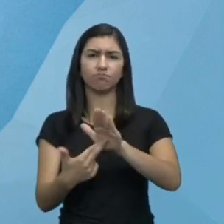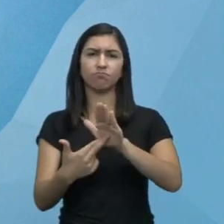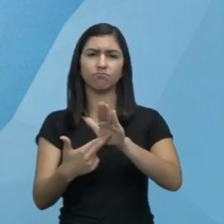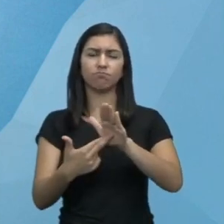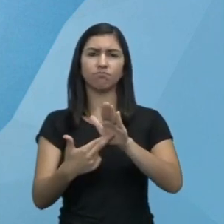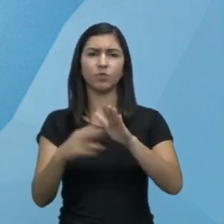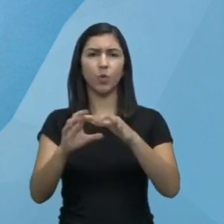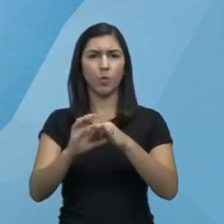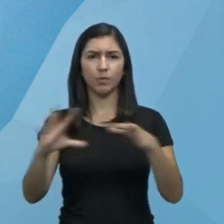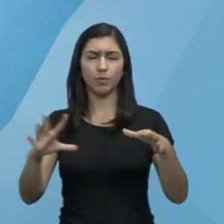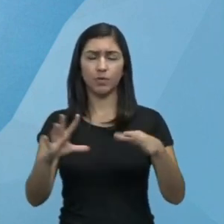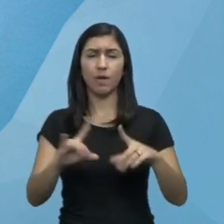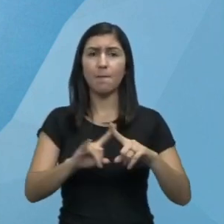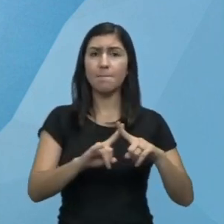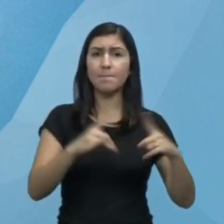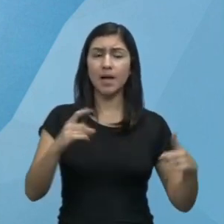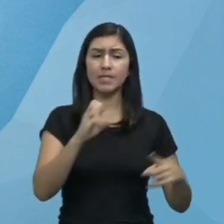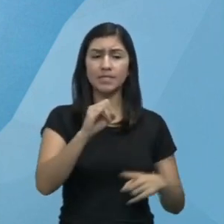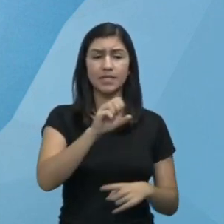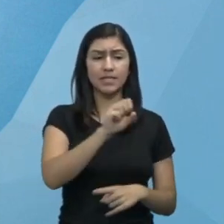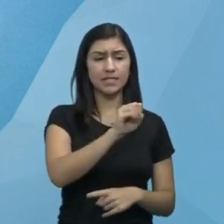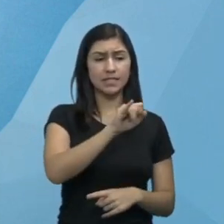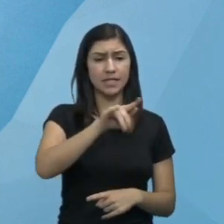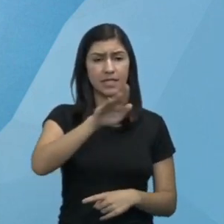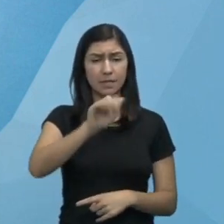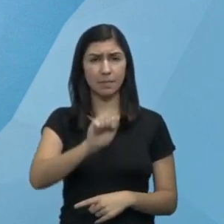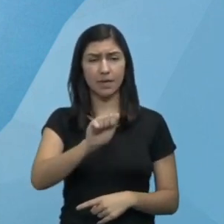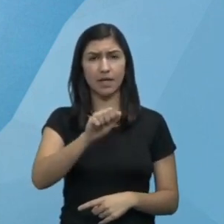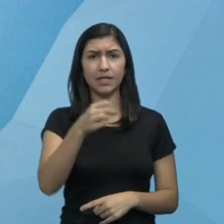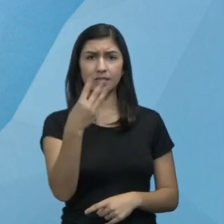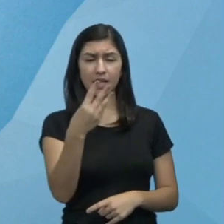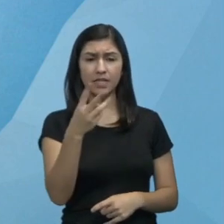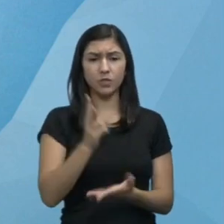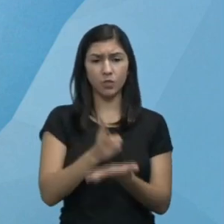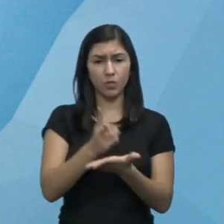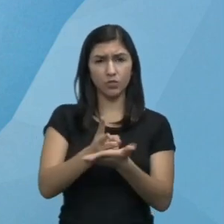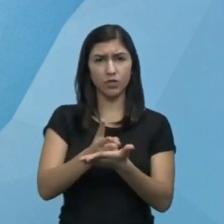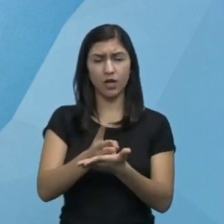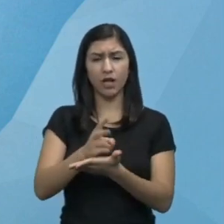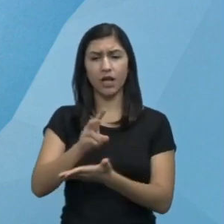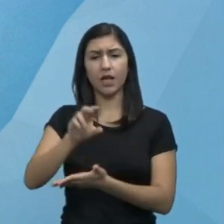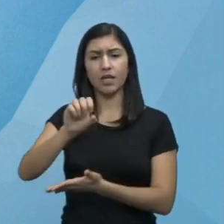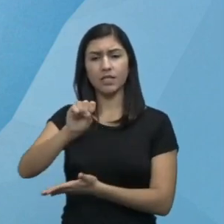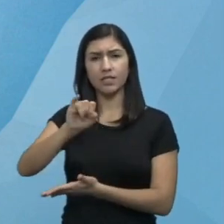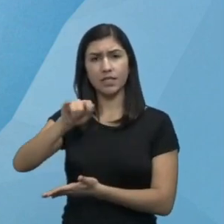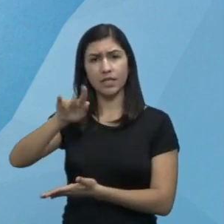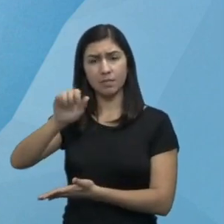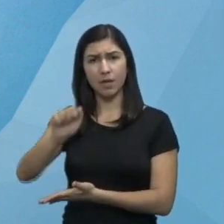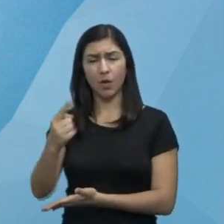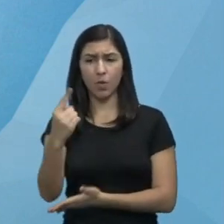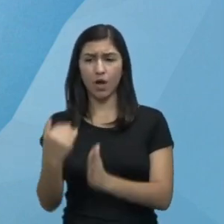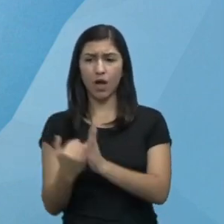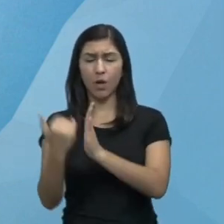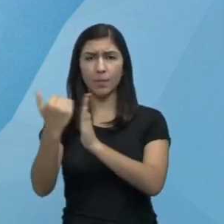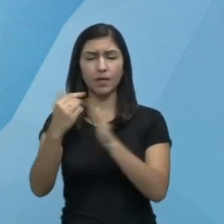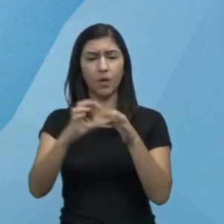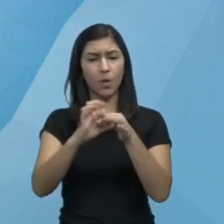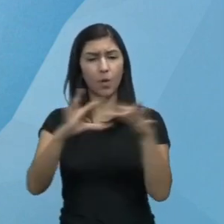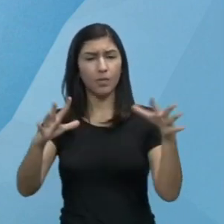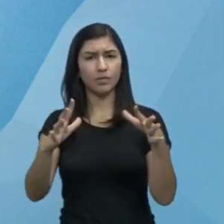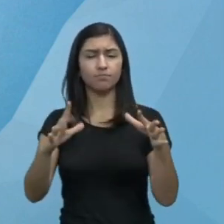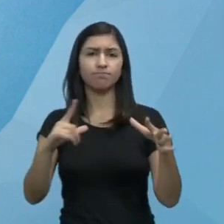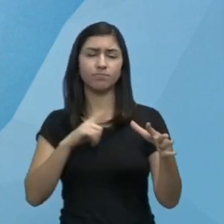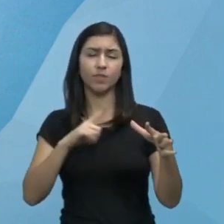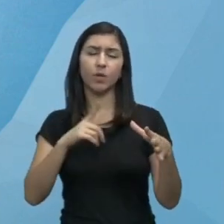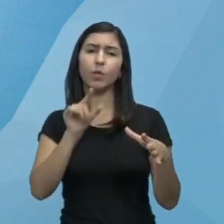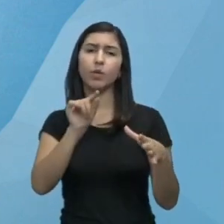de ruptura. Mas, se σ3 for mantida e σ1 aumentada, a ruptura será atingida, o